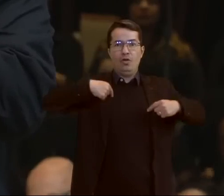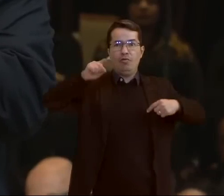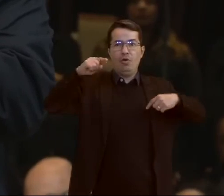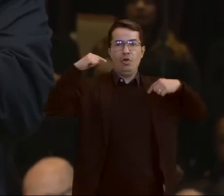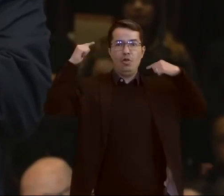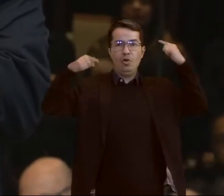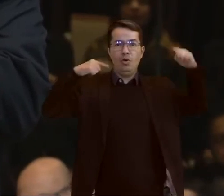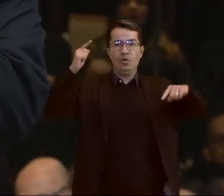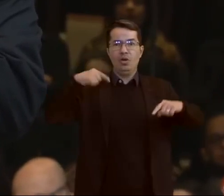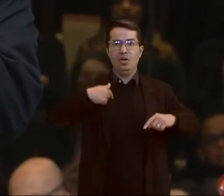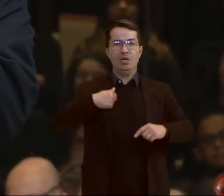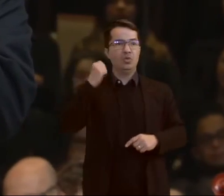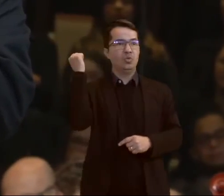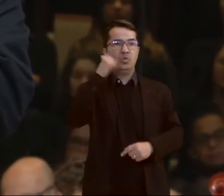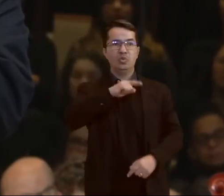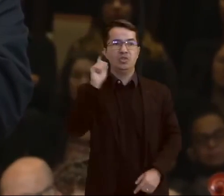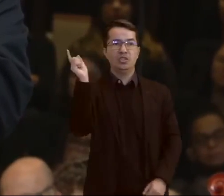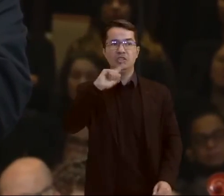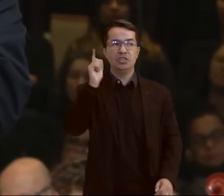não vou dar certo para nada.